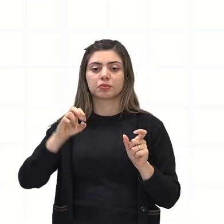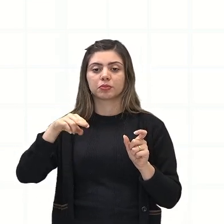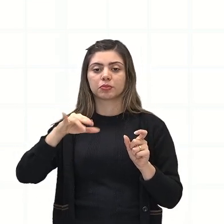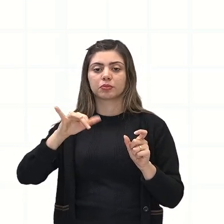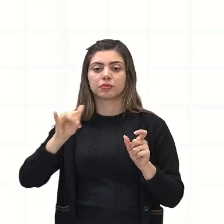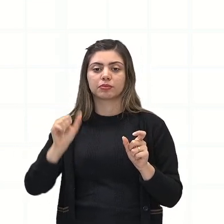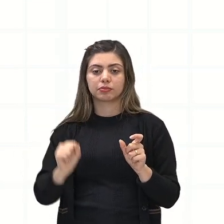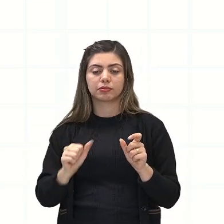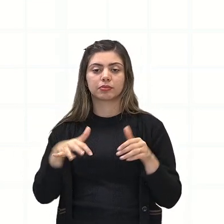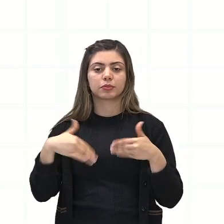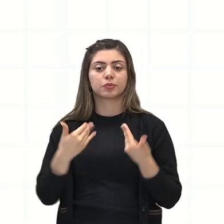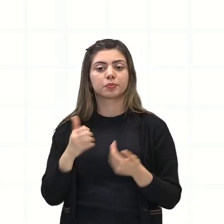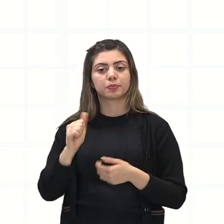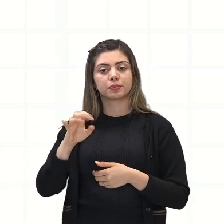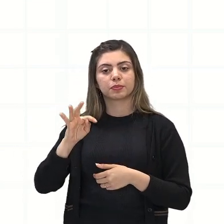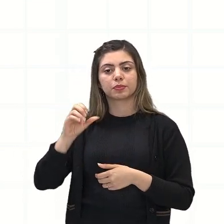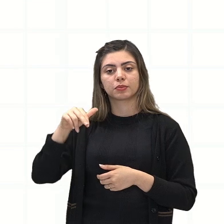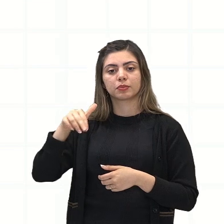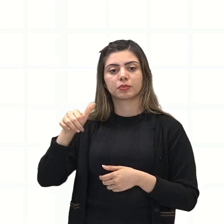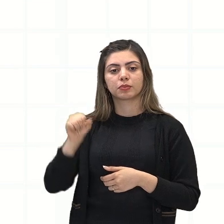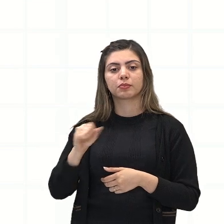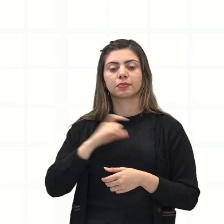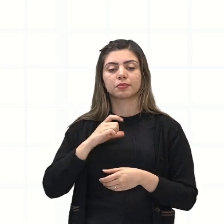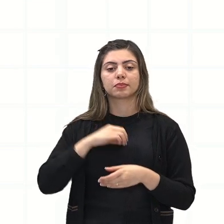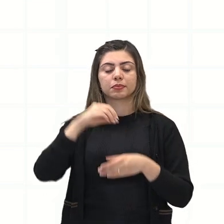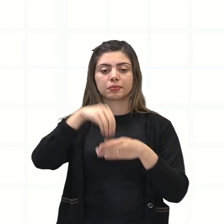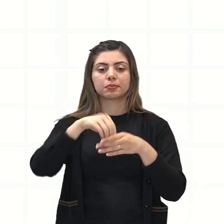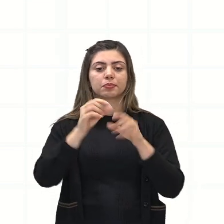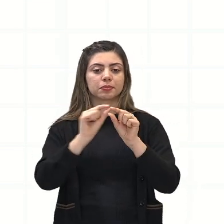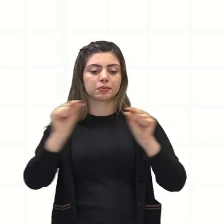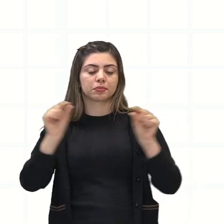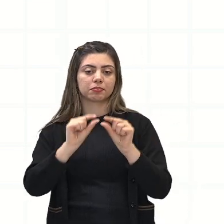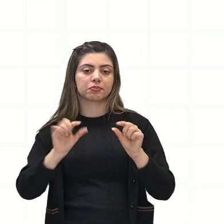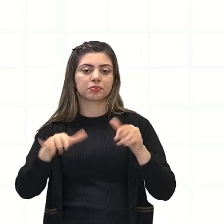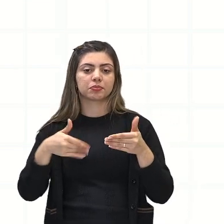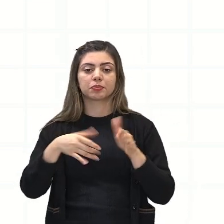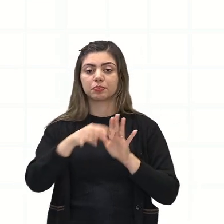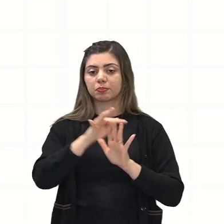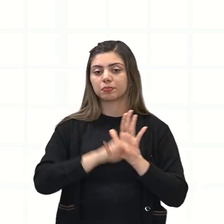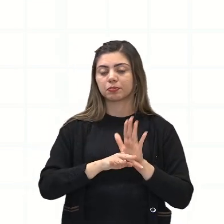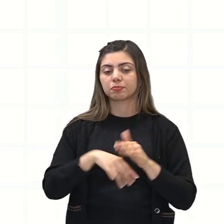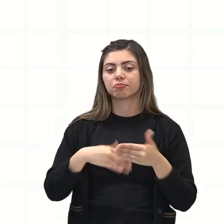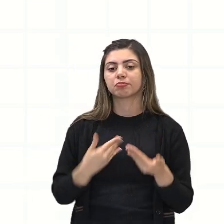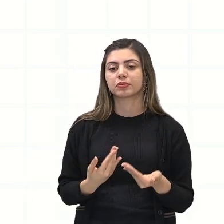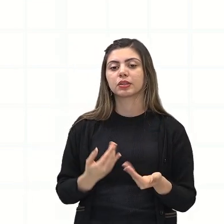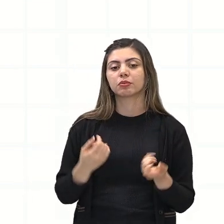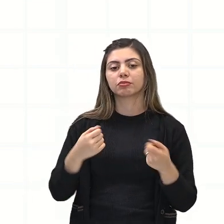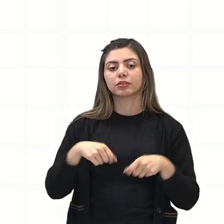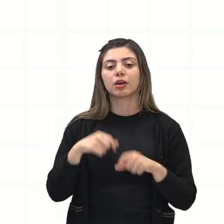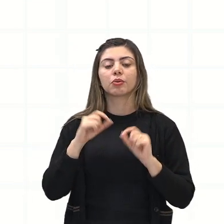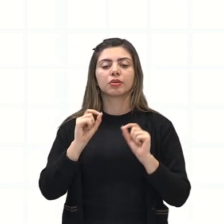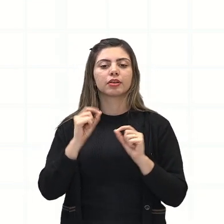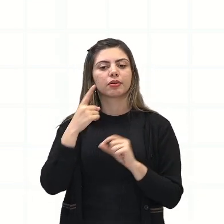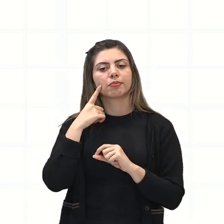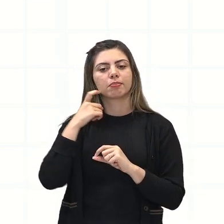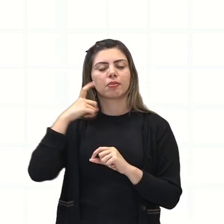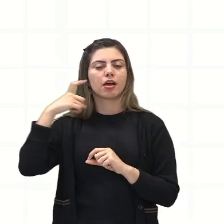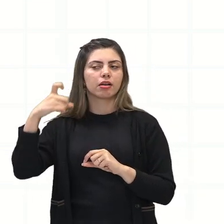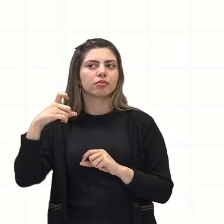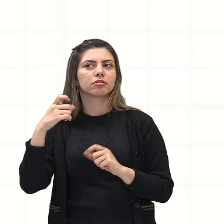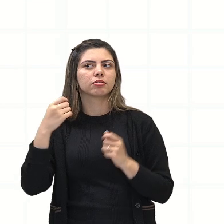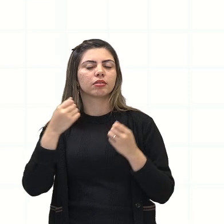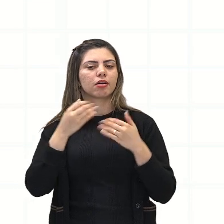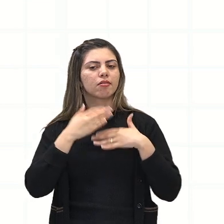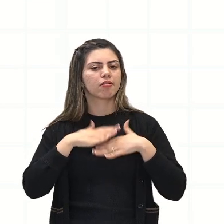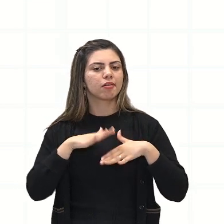ou átonas, ao longo de um verso ou texto. Essa repetição sonora contribui para criar um efeito de